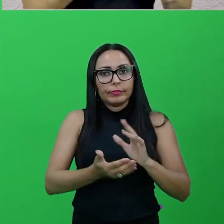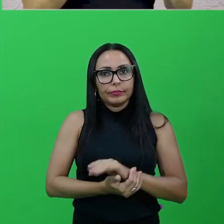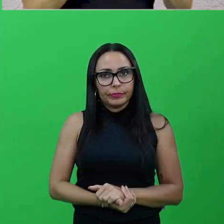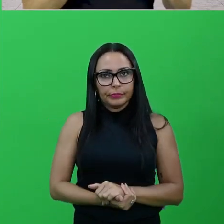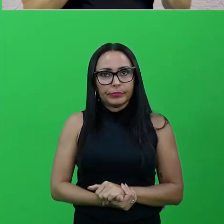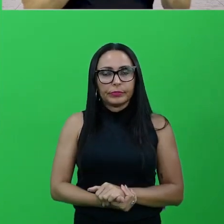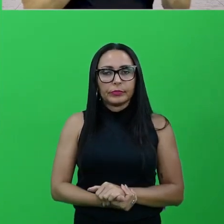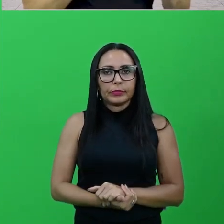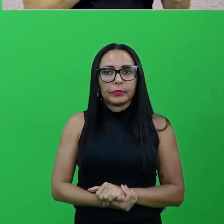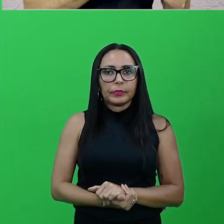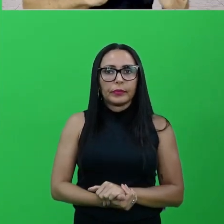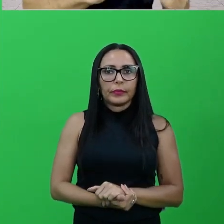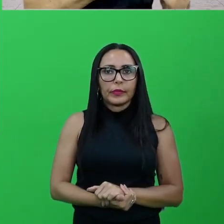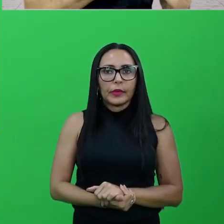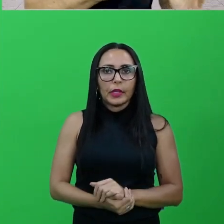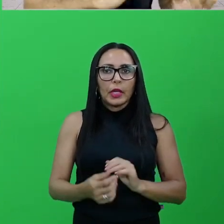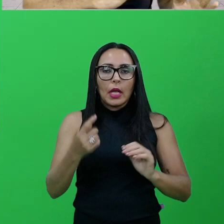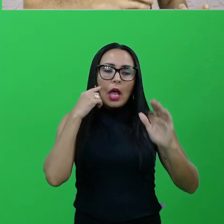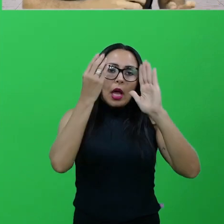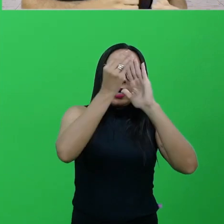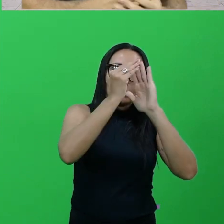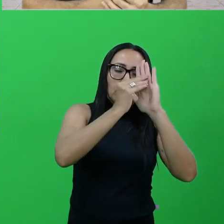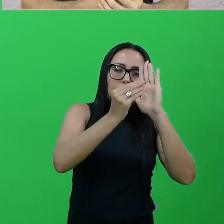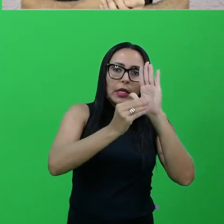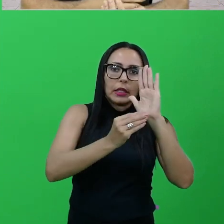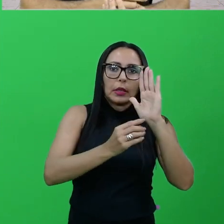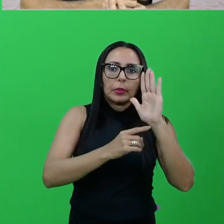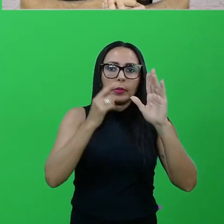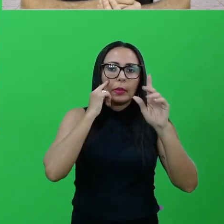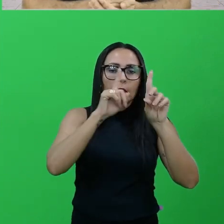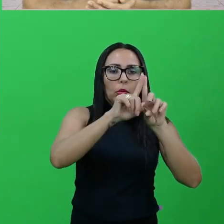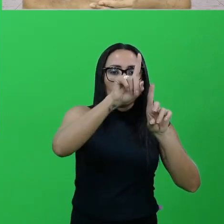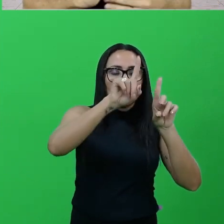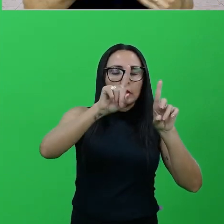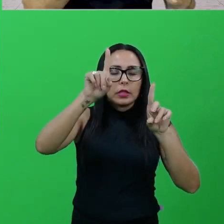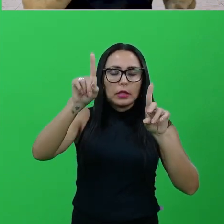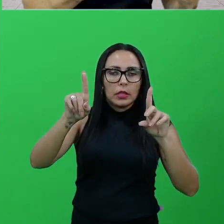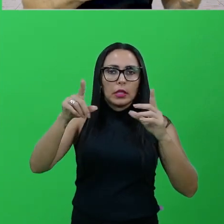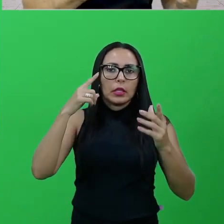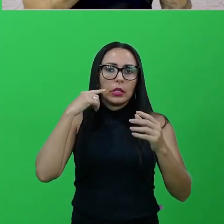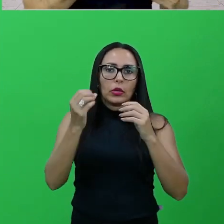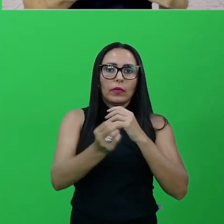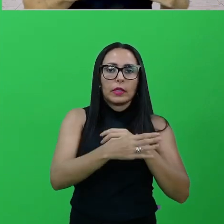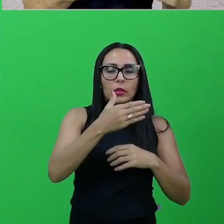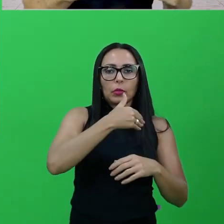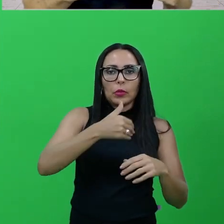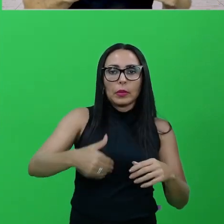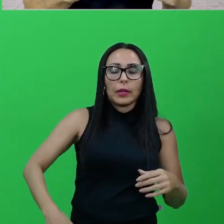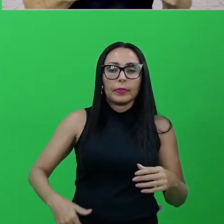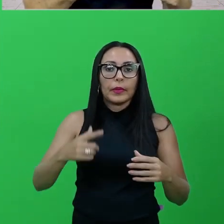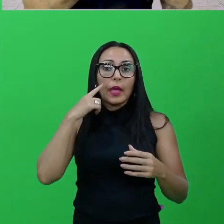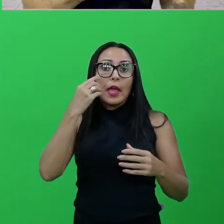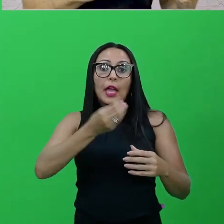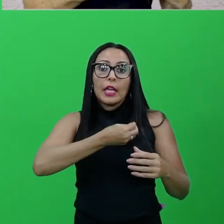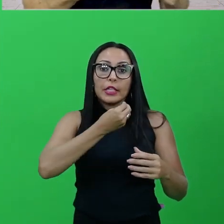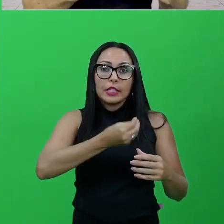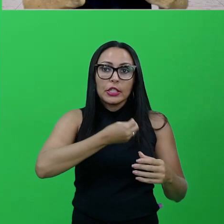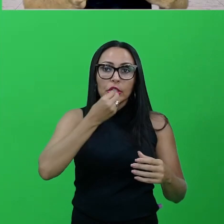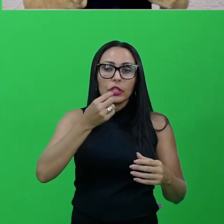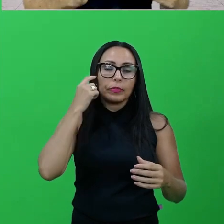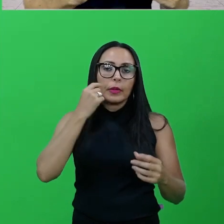tá? Adotadas para a geração do índice de inovação pública, a gente vai ver que existem aí